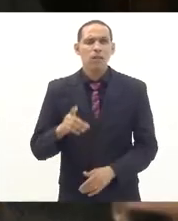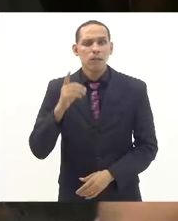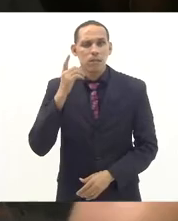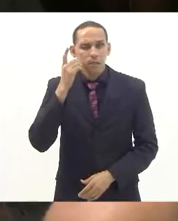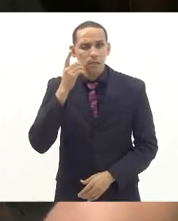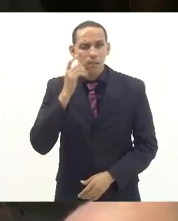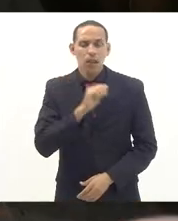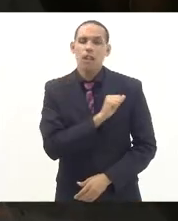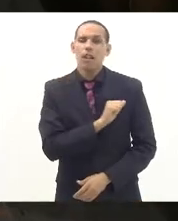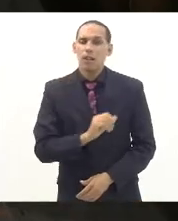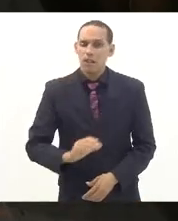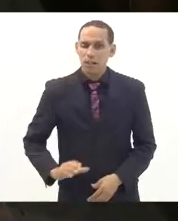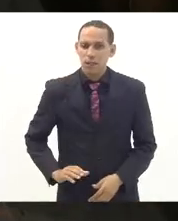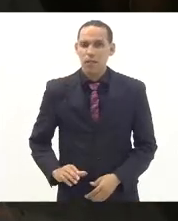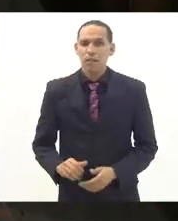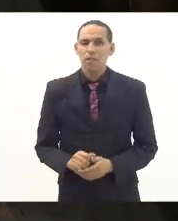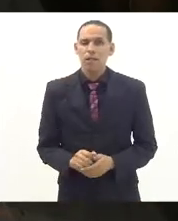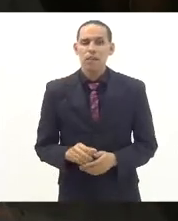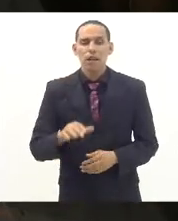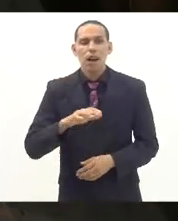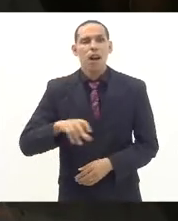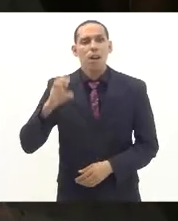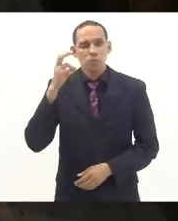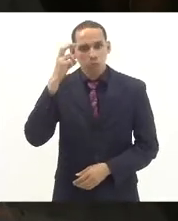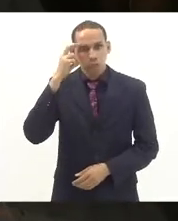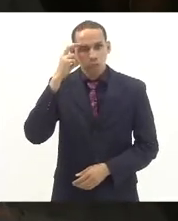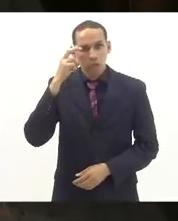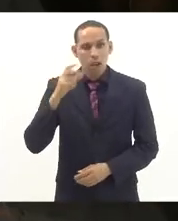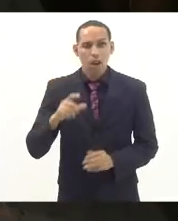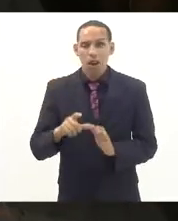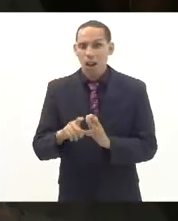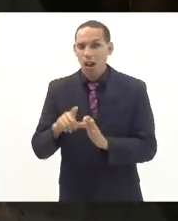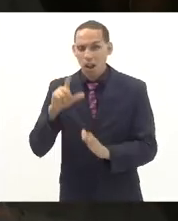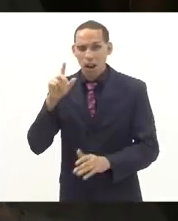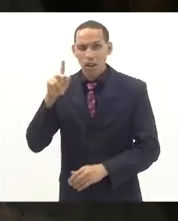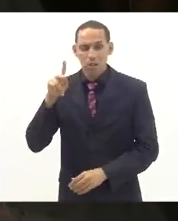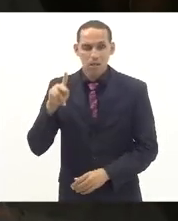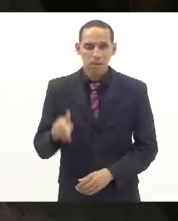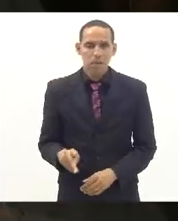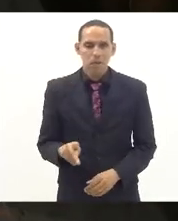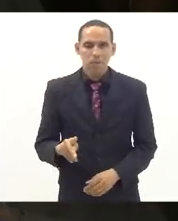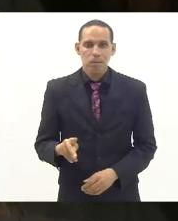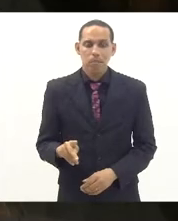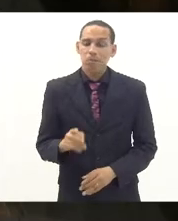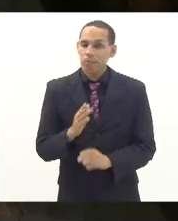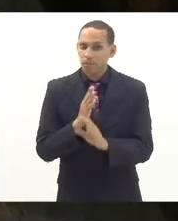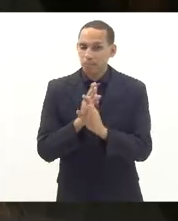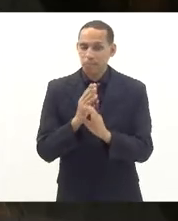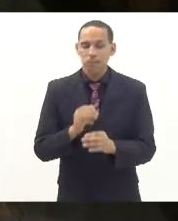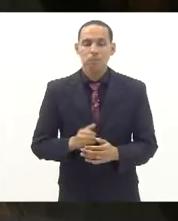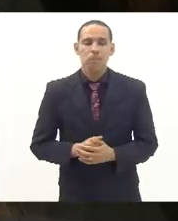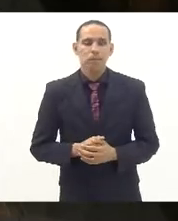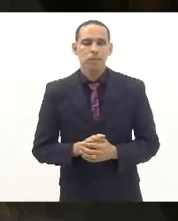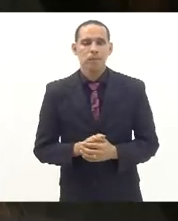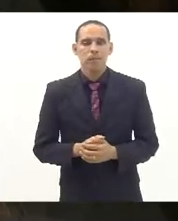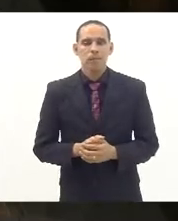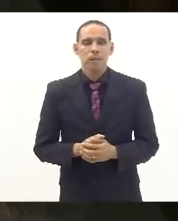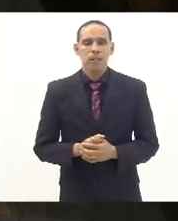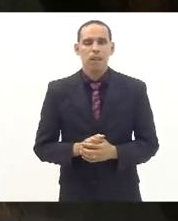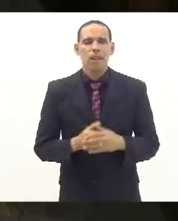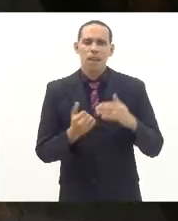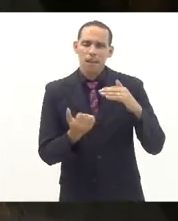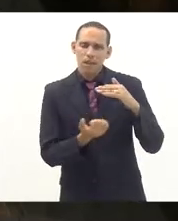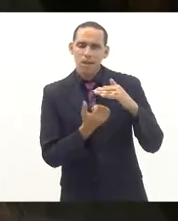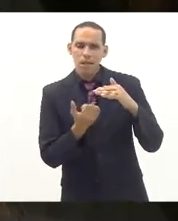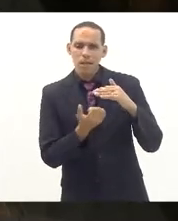Ceciliano no campo da cultura antes mesmo de ser presidente da alerj entretanto Esse empreendimento